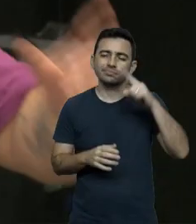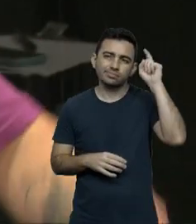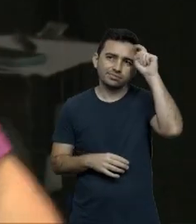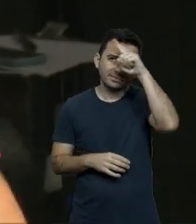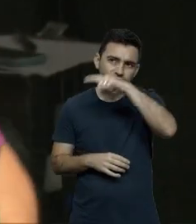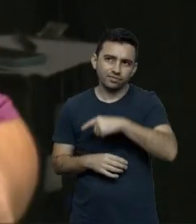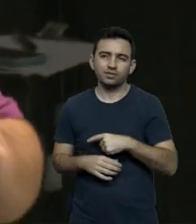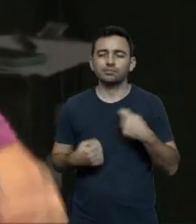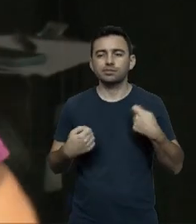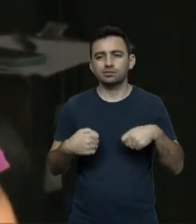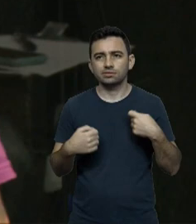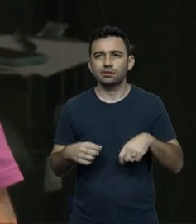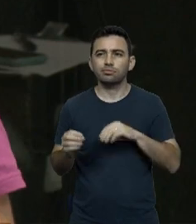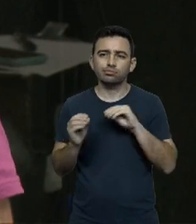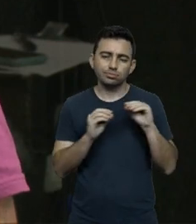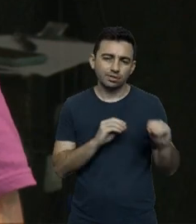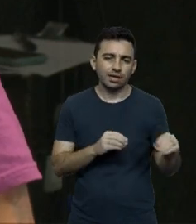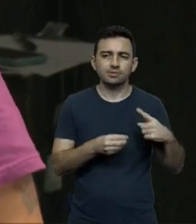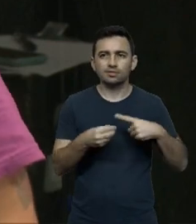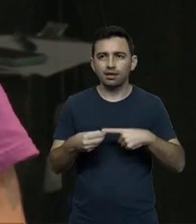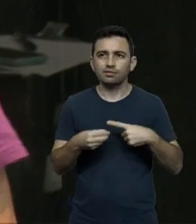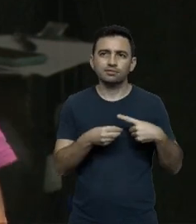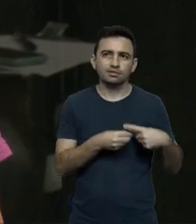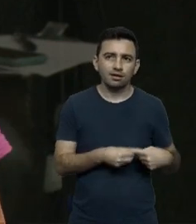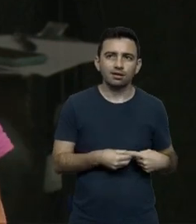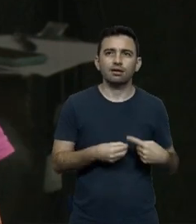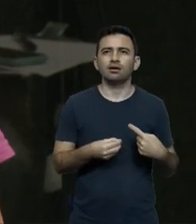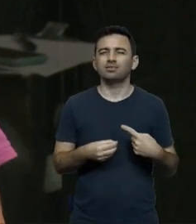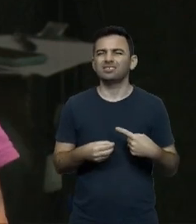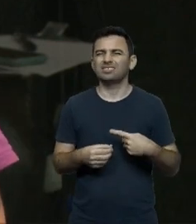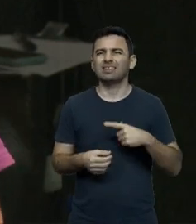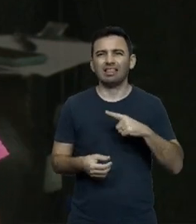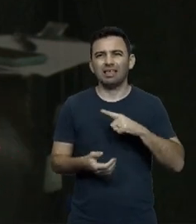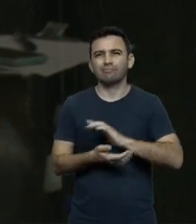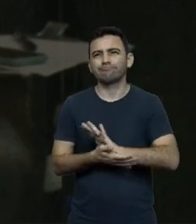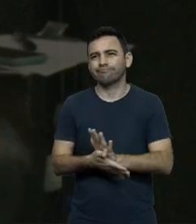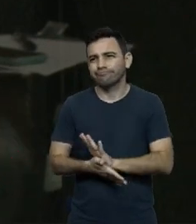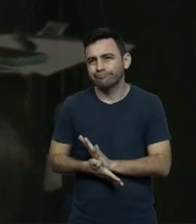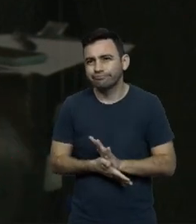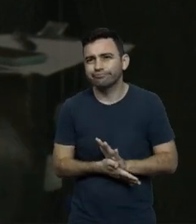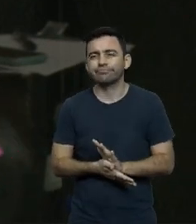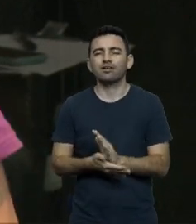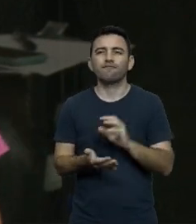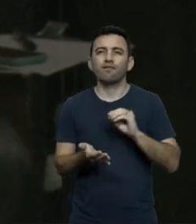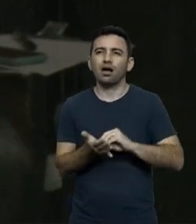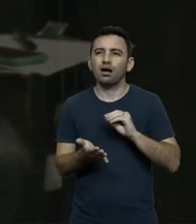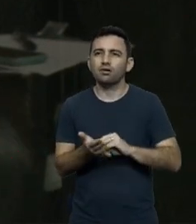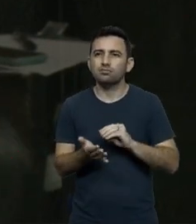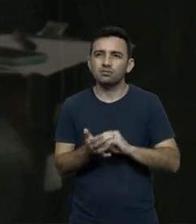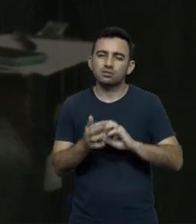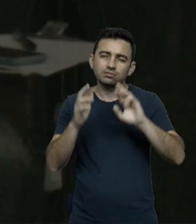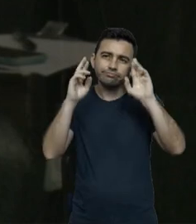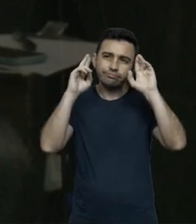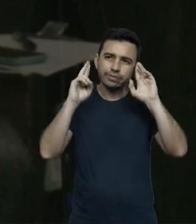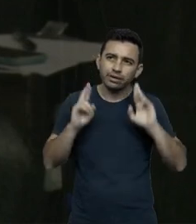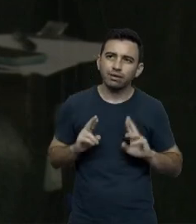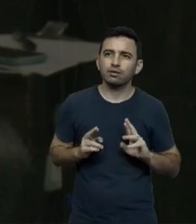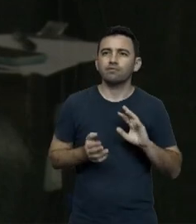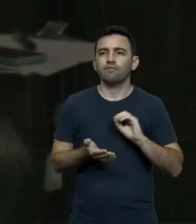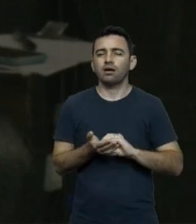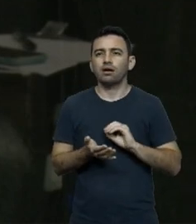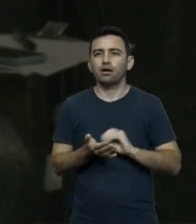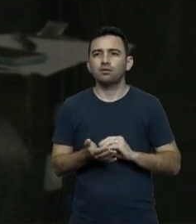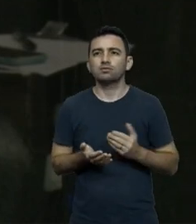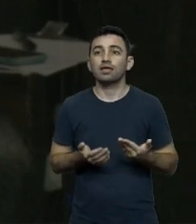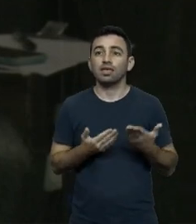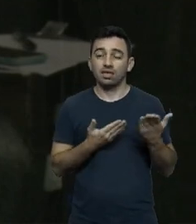de uma cidade para outra de uma escola para outra Sem falar humilhações que passamos diz respeito por gestores dentro das escolas assim